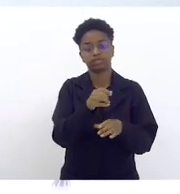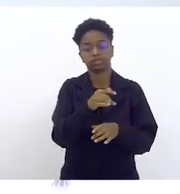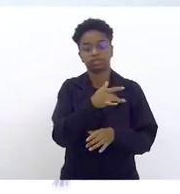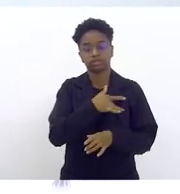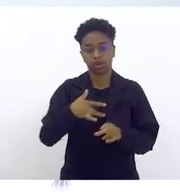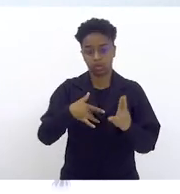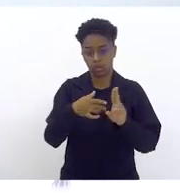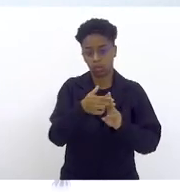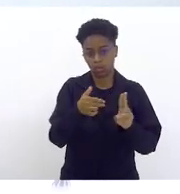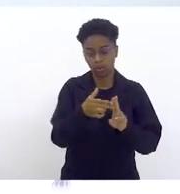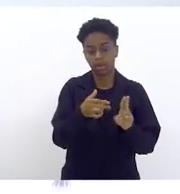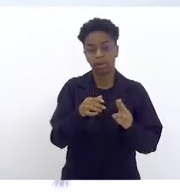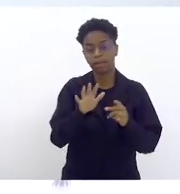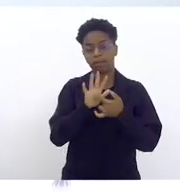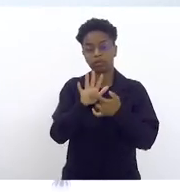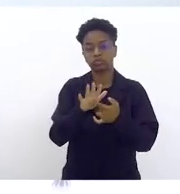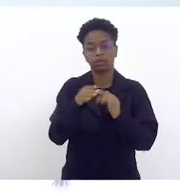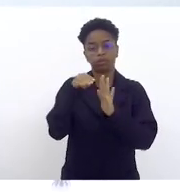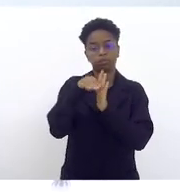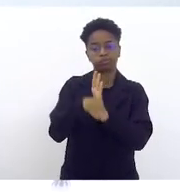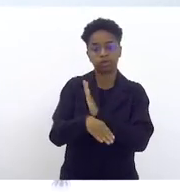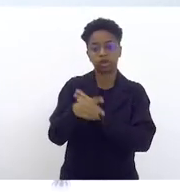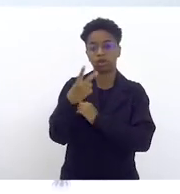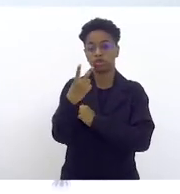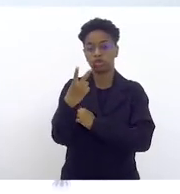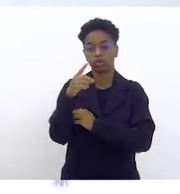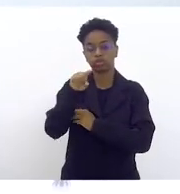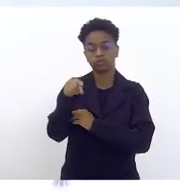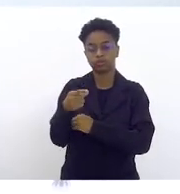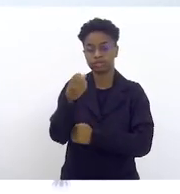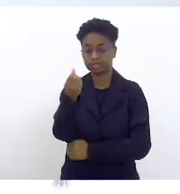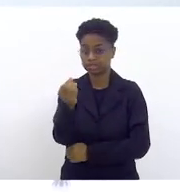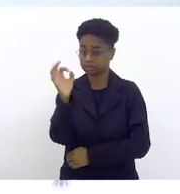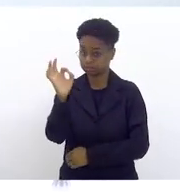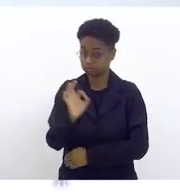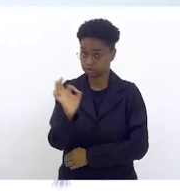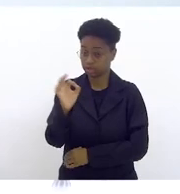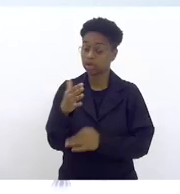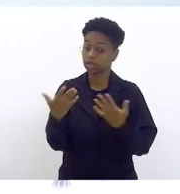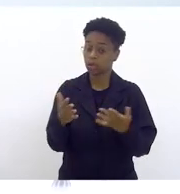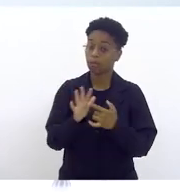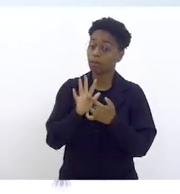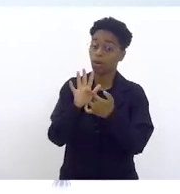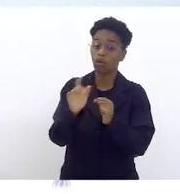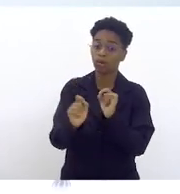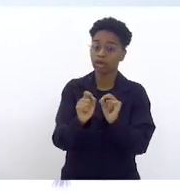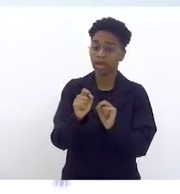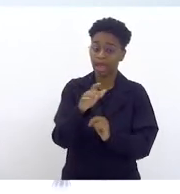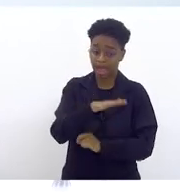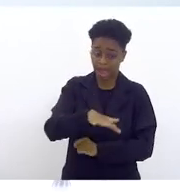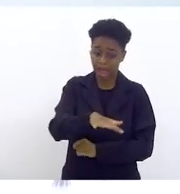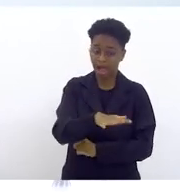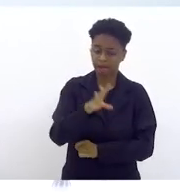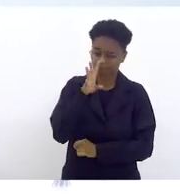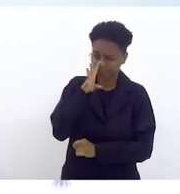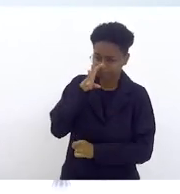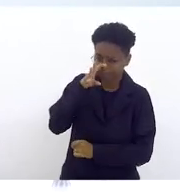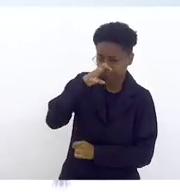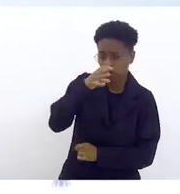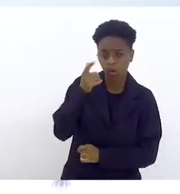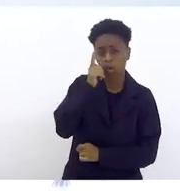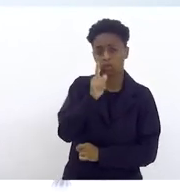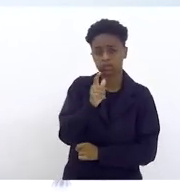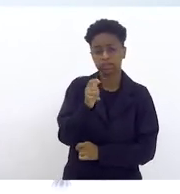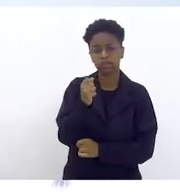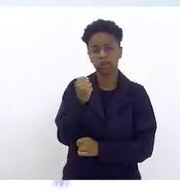apresentou uma queda de 2.6%. o que demonstra essa resiliência nessa área em relação a crise do Estado